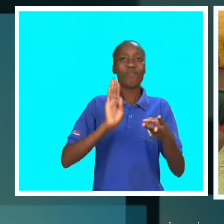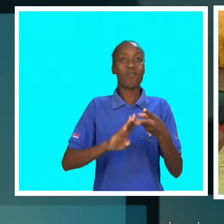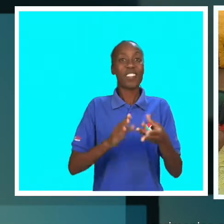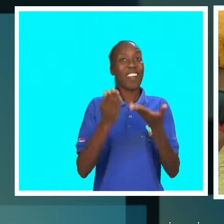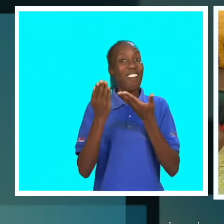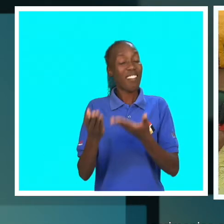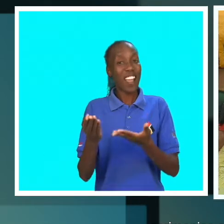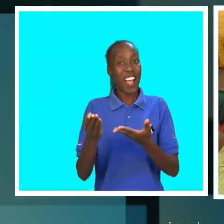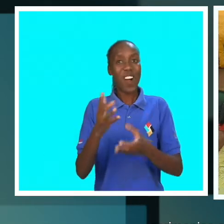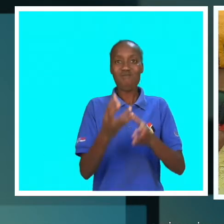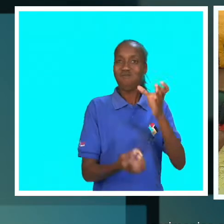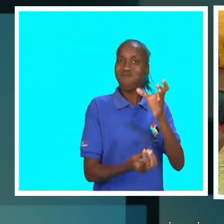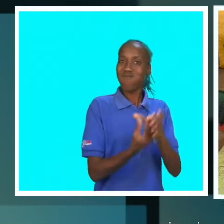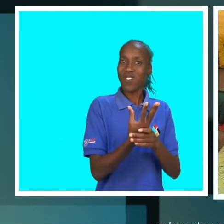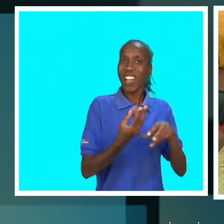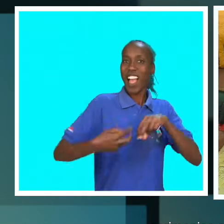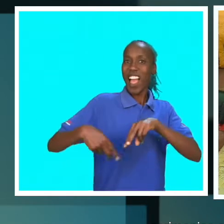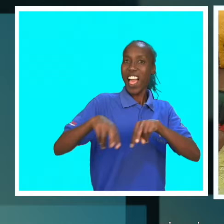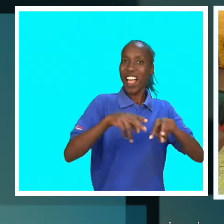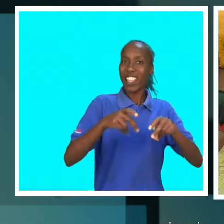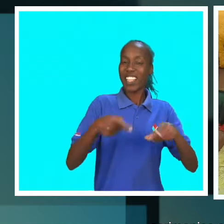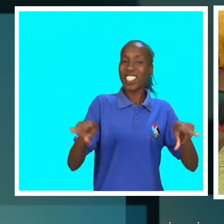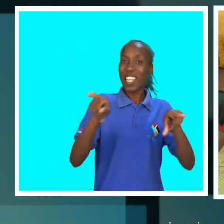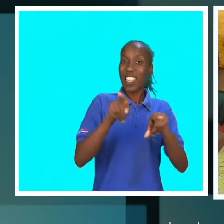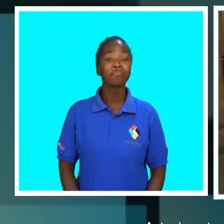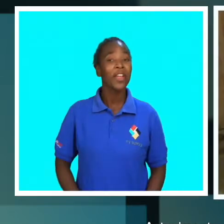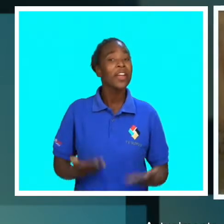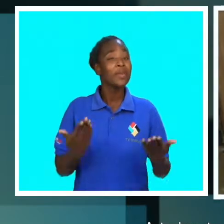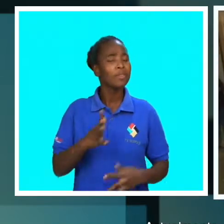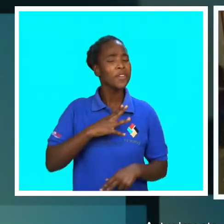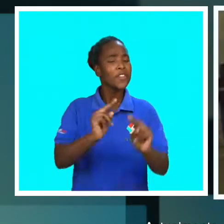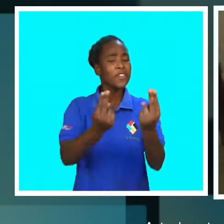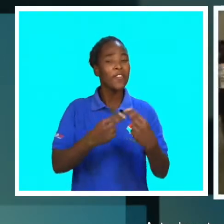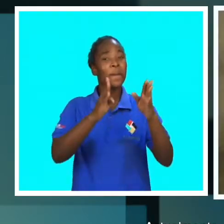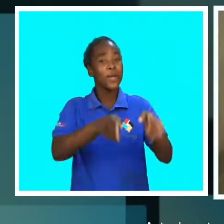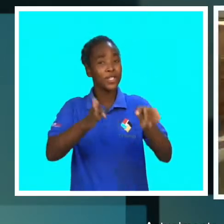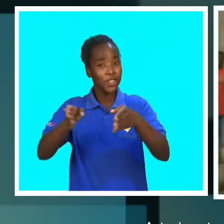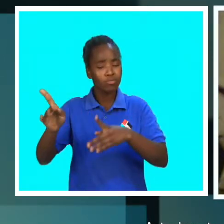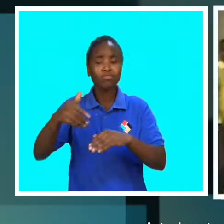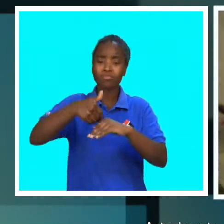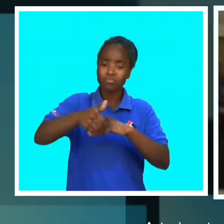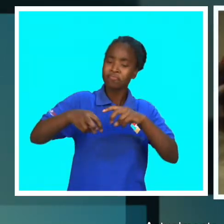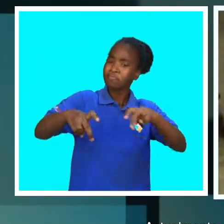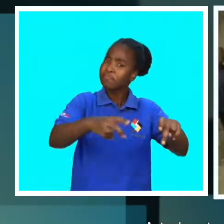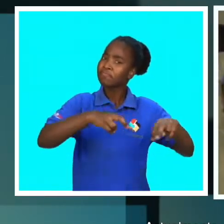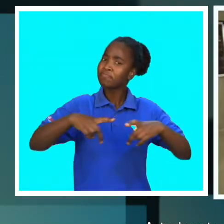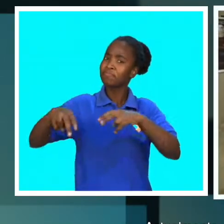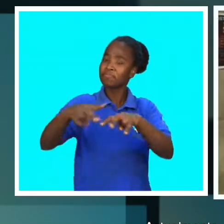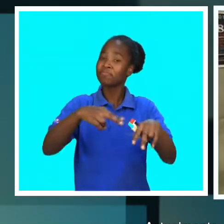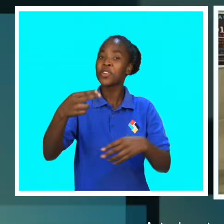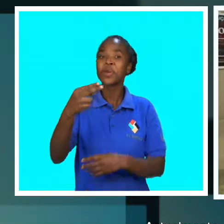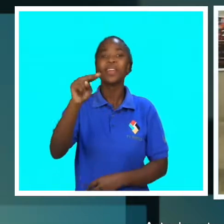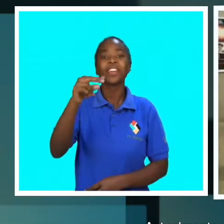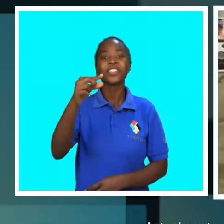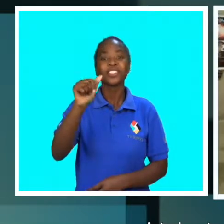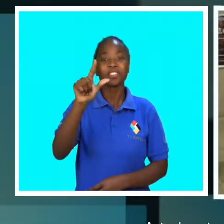É lá onde surgiu a dança. E cá também... Atualmente, são novos guerreiros que dão a vida